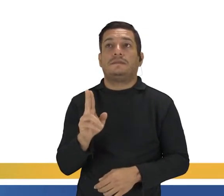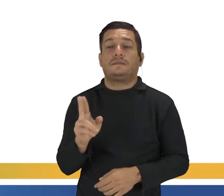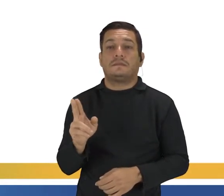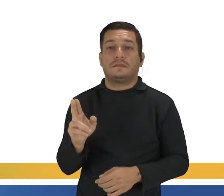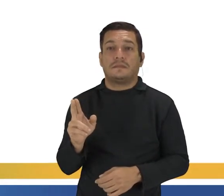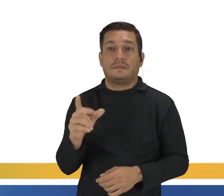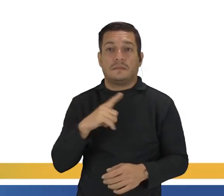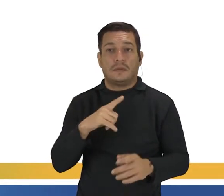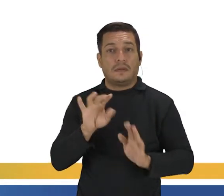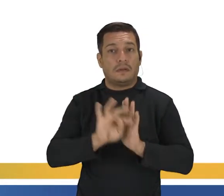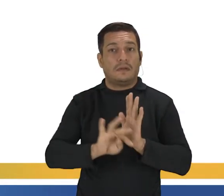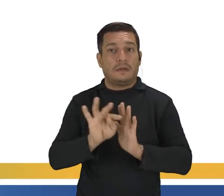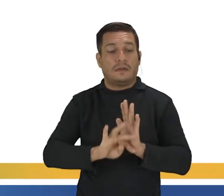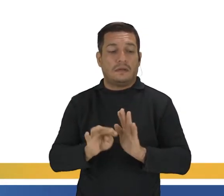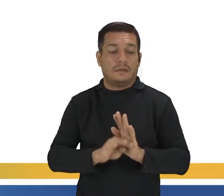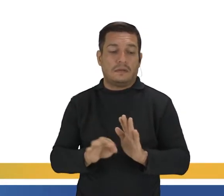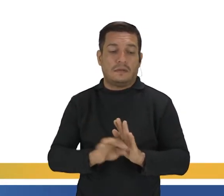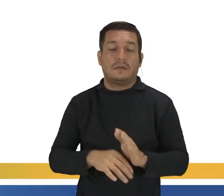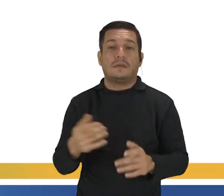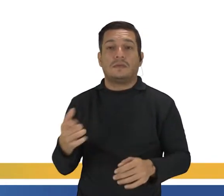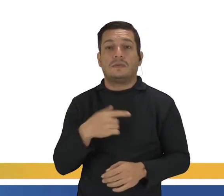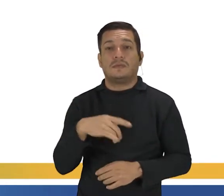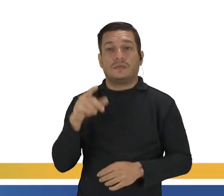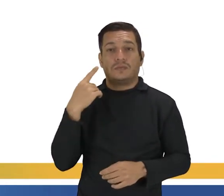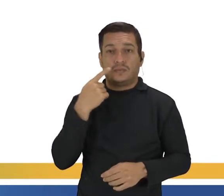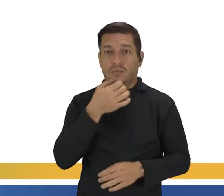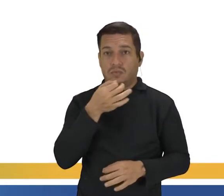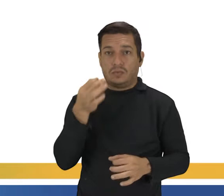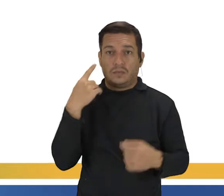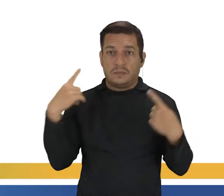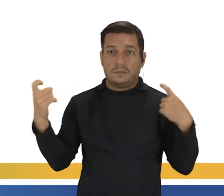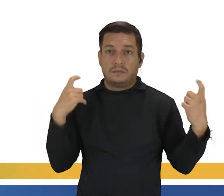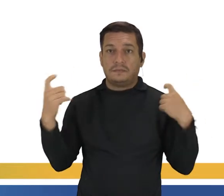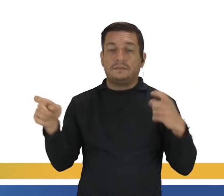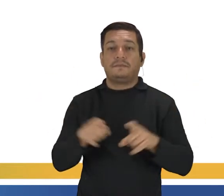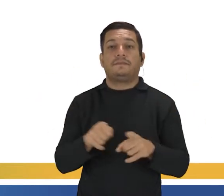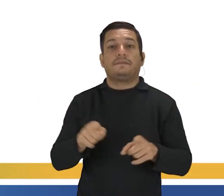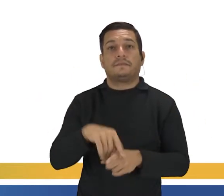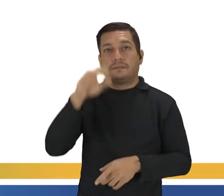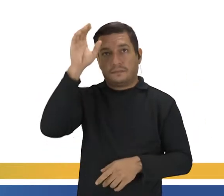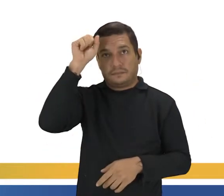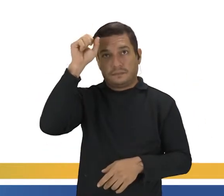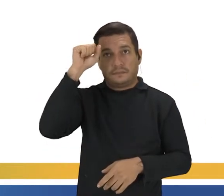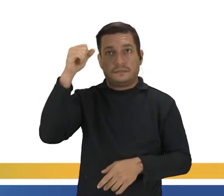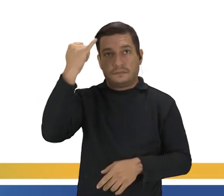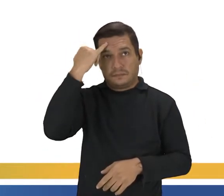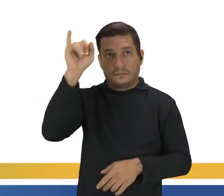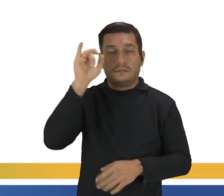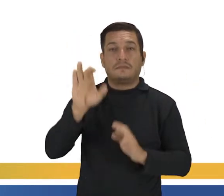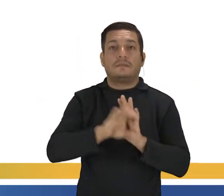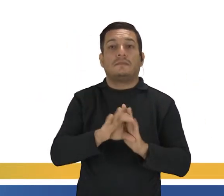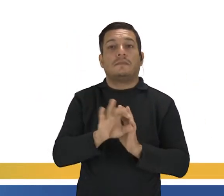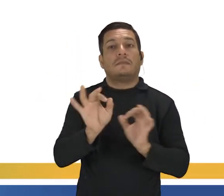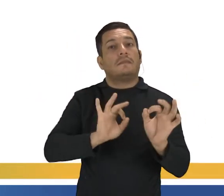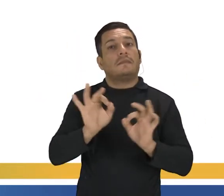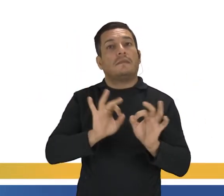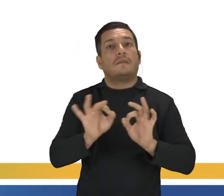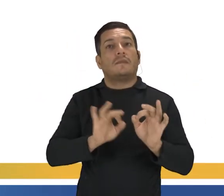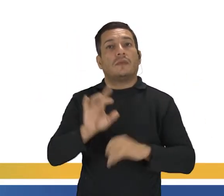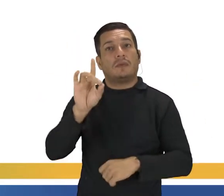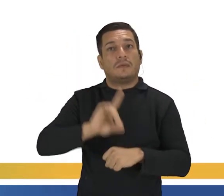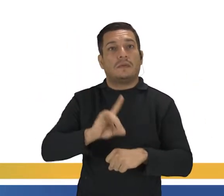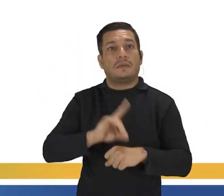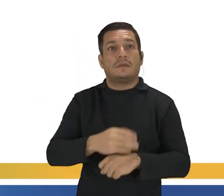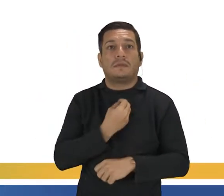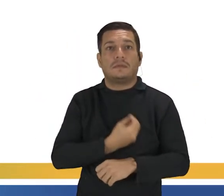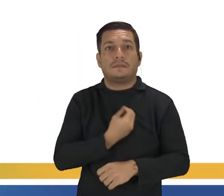no texto. E mais, o sonoplasta aprende a ideia da concepção da montagem do